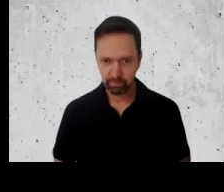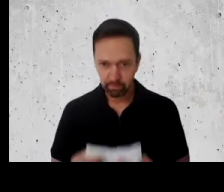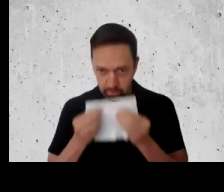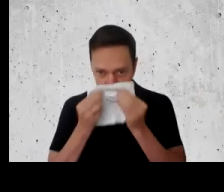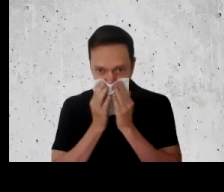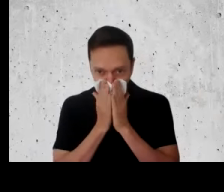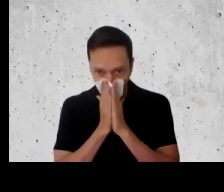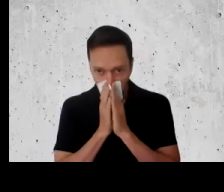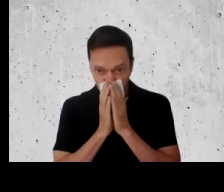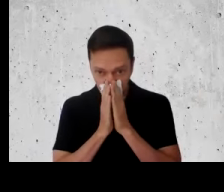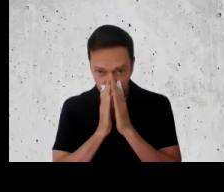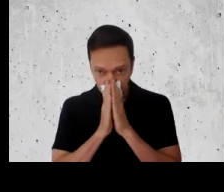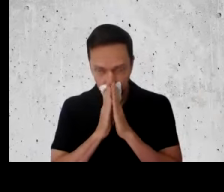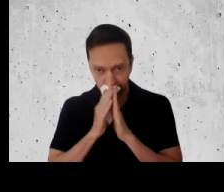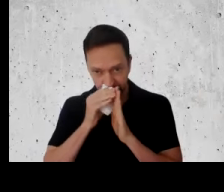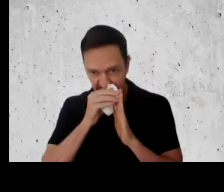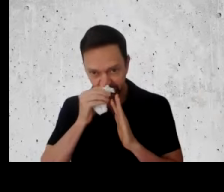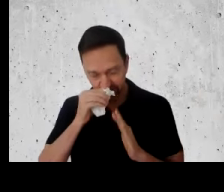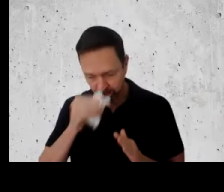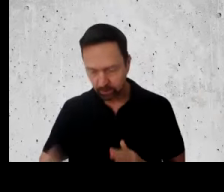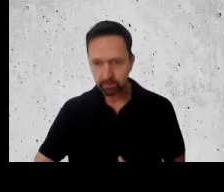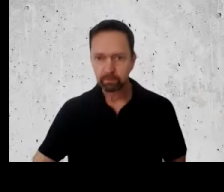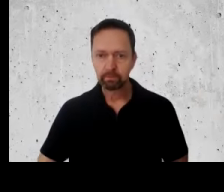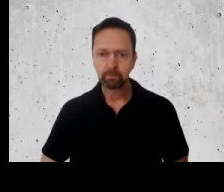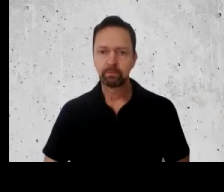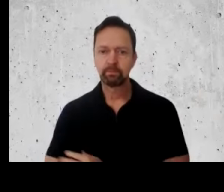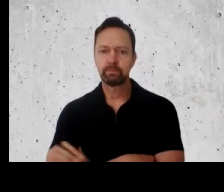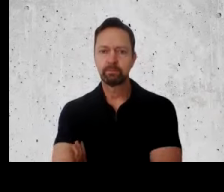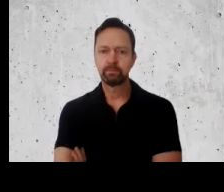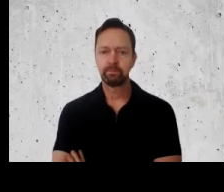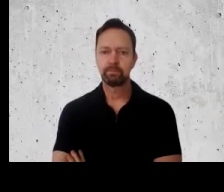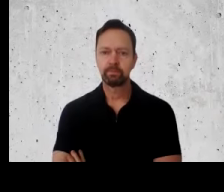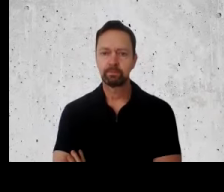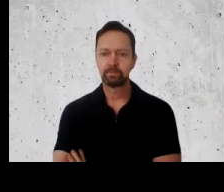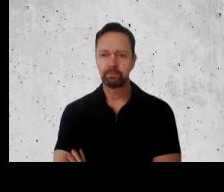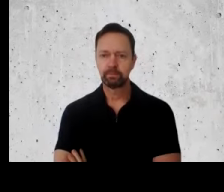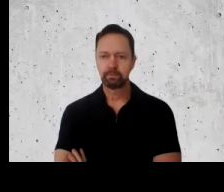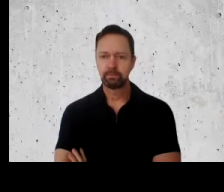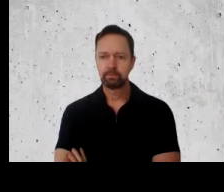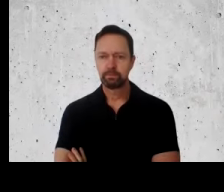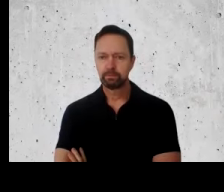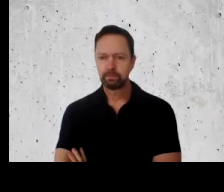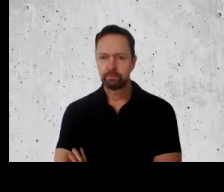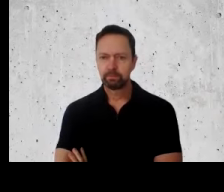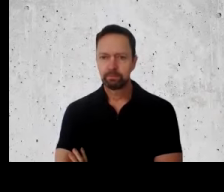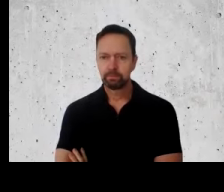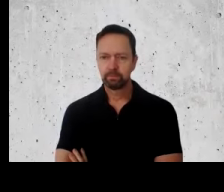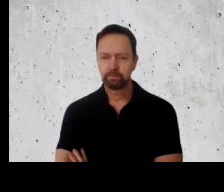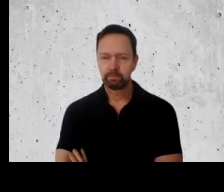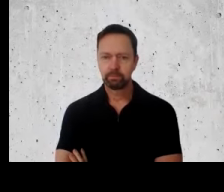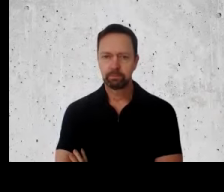Alexandro, muitos me chamam de Alex, aí pode ficar à vontade, como quiser queira chamar. Eu sou graduado em